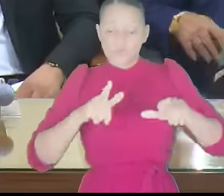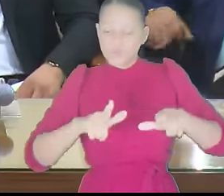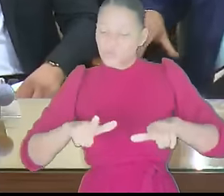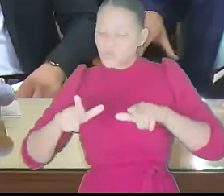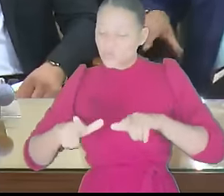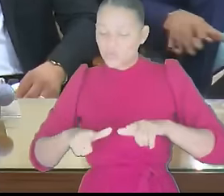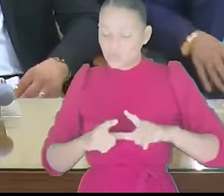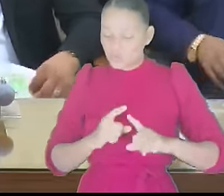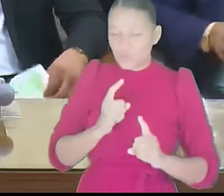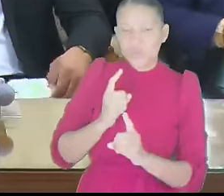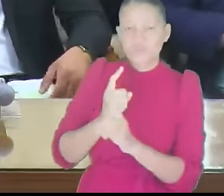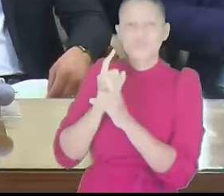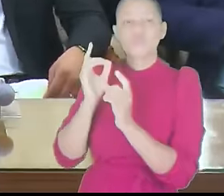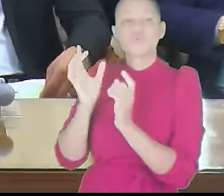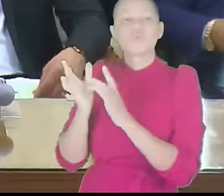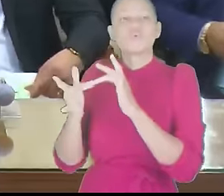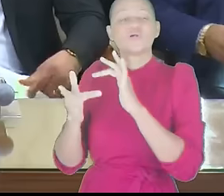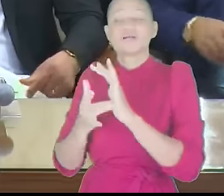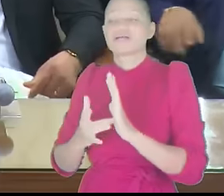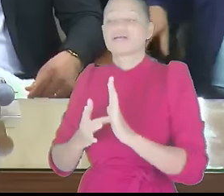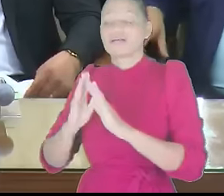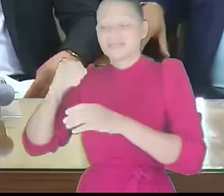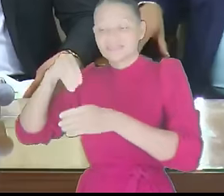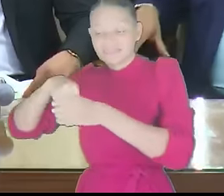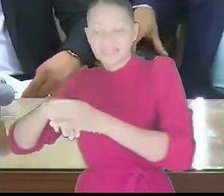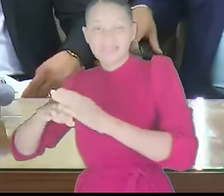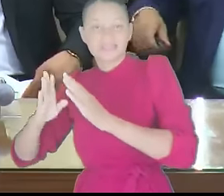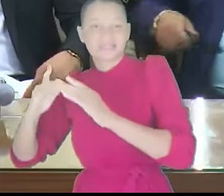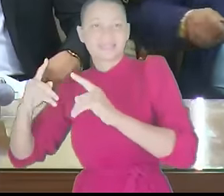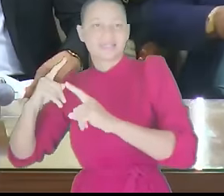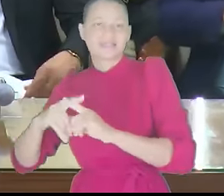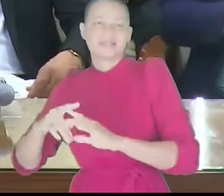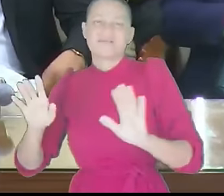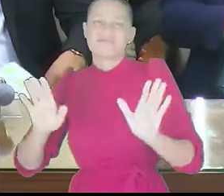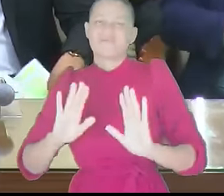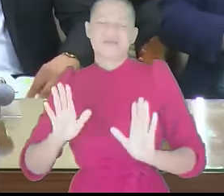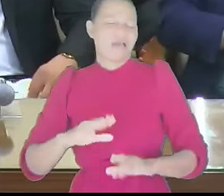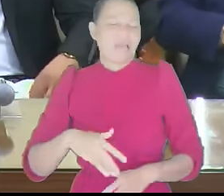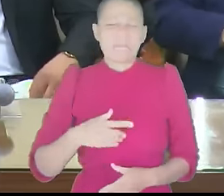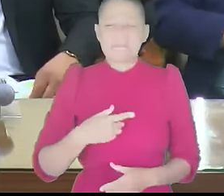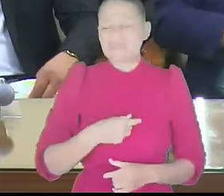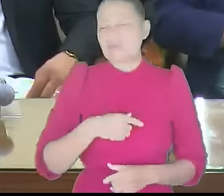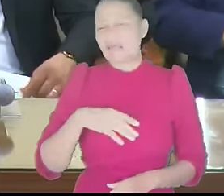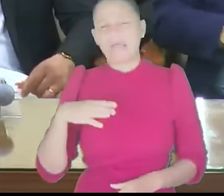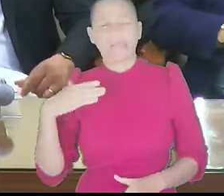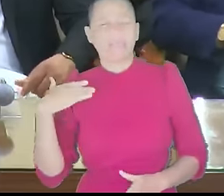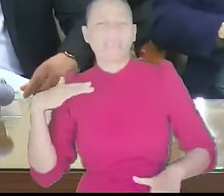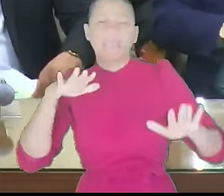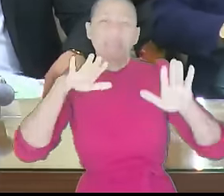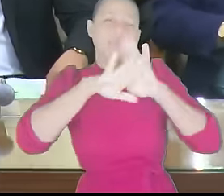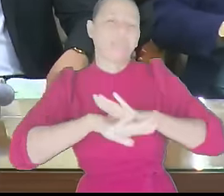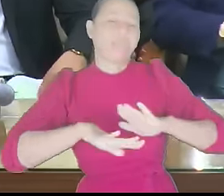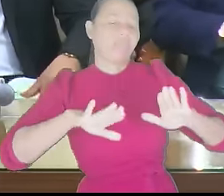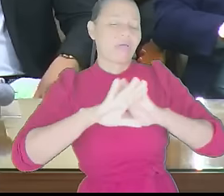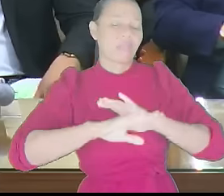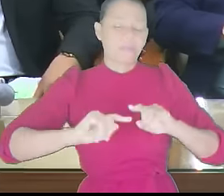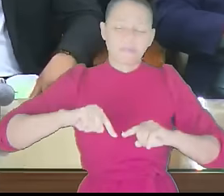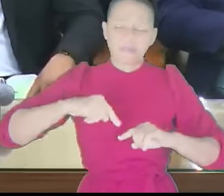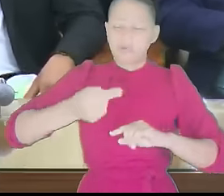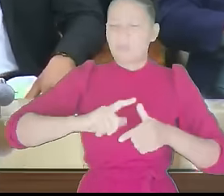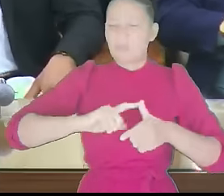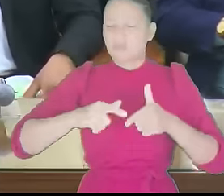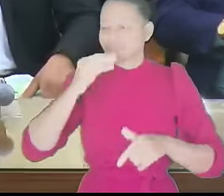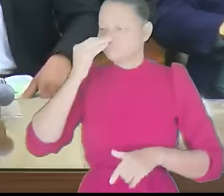Jesus é no templo. O lugar, não despreze, irmão, não vá nessa onda modernista ou pós-modernista de